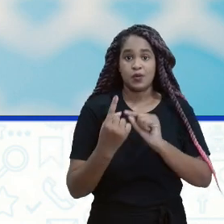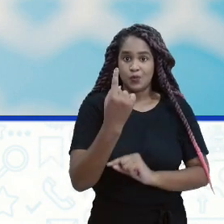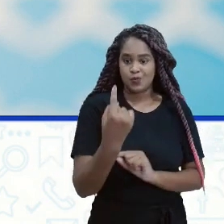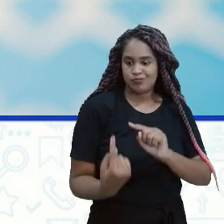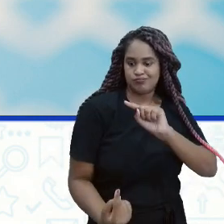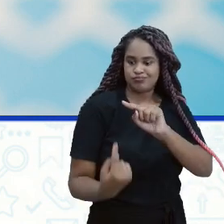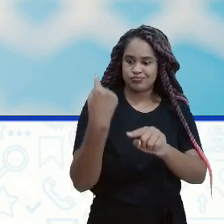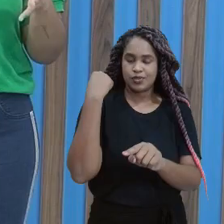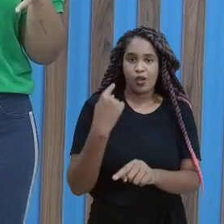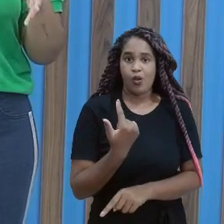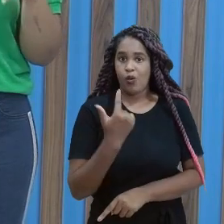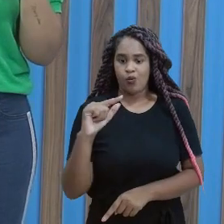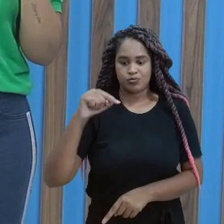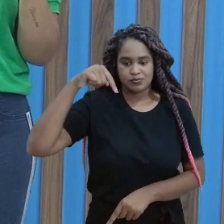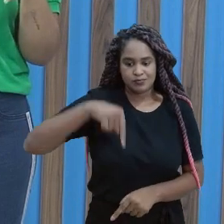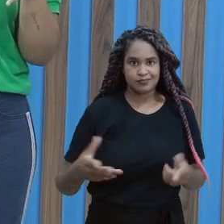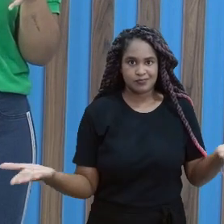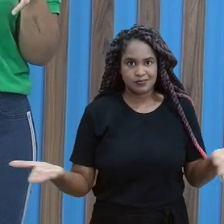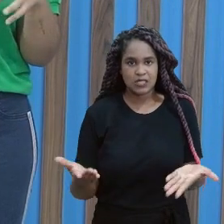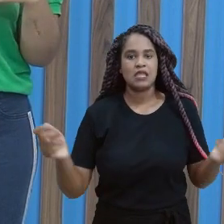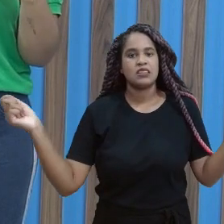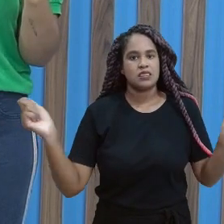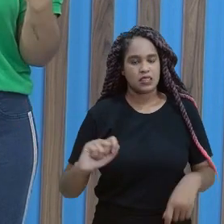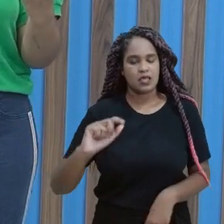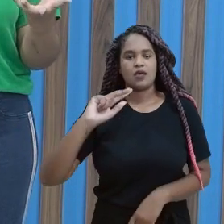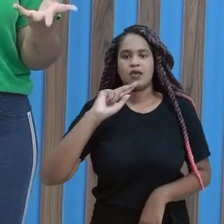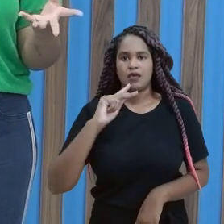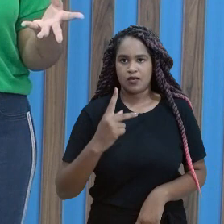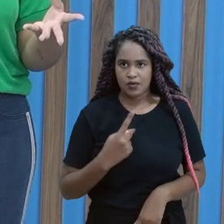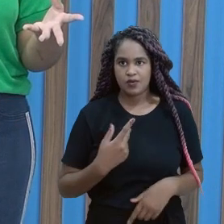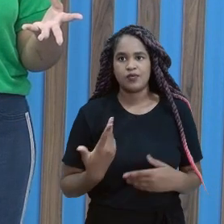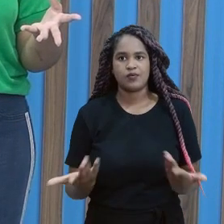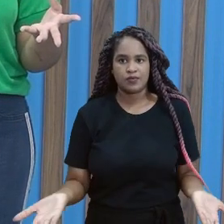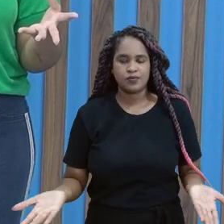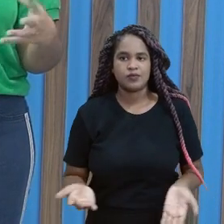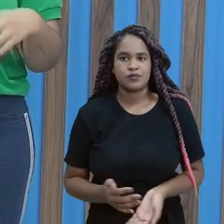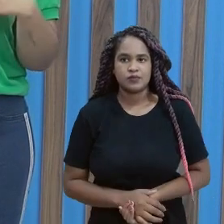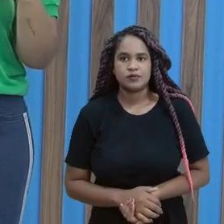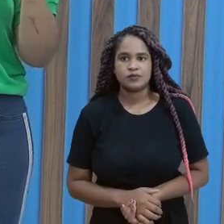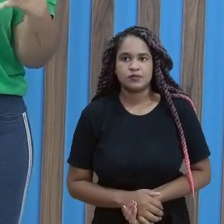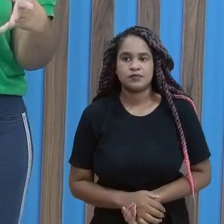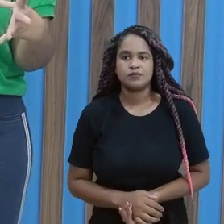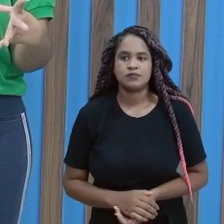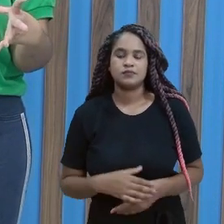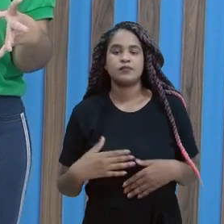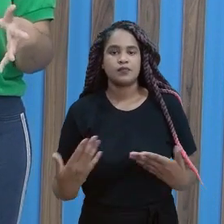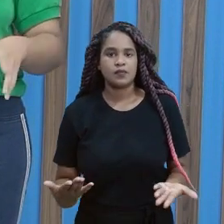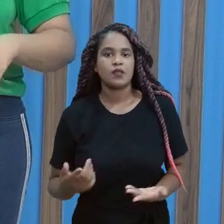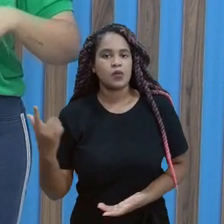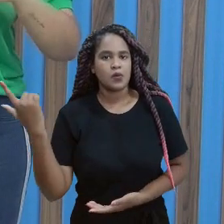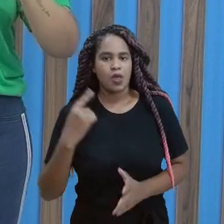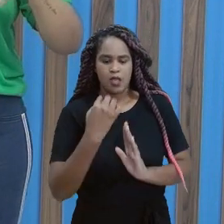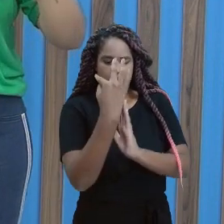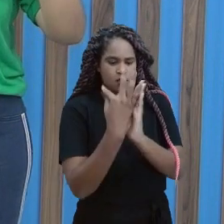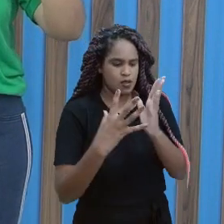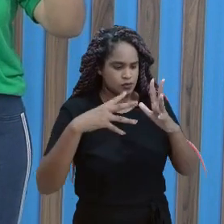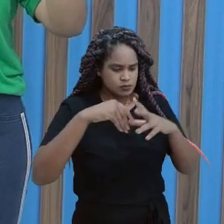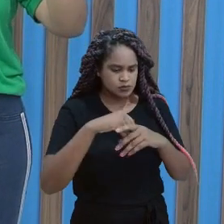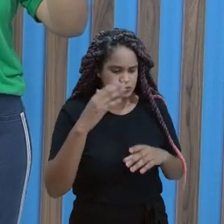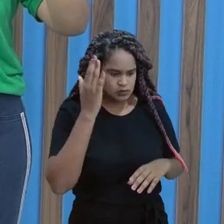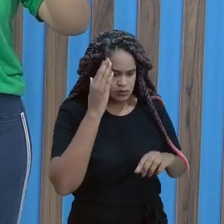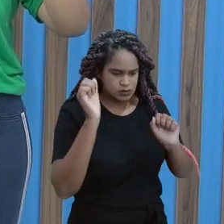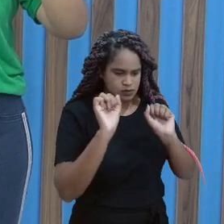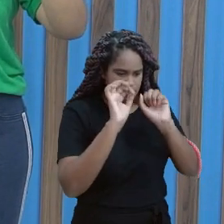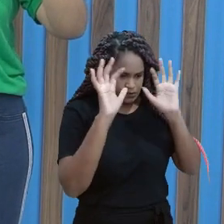isso ajuda muito a gente também na hora de reconhecer o uso dentro do texto, né? Quando a gente vai para o texto de fato. E a gente consegue